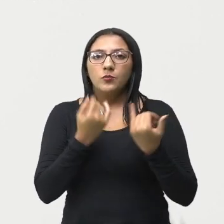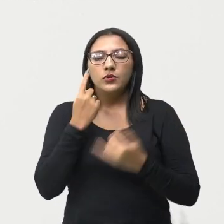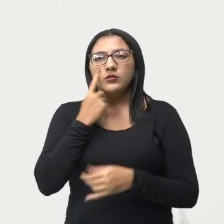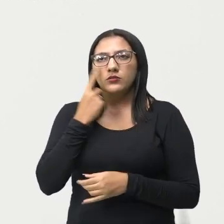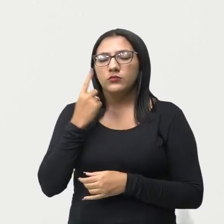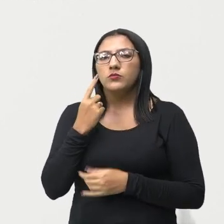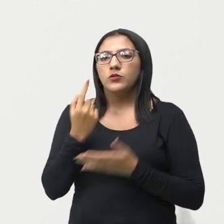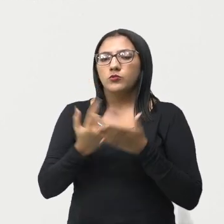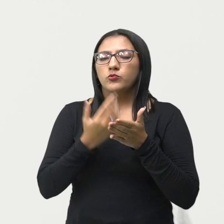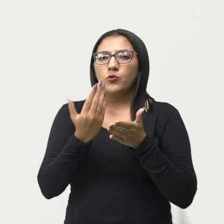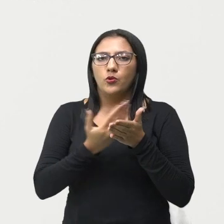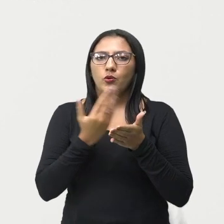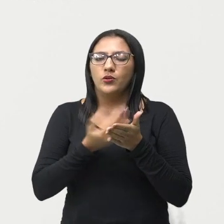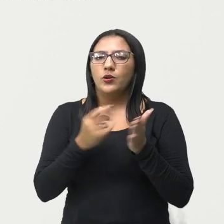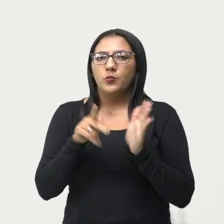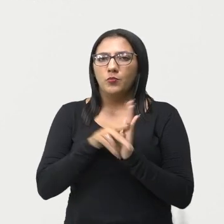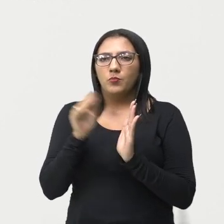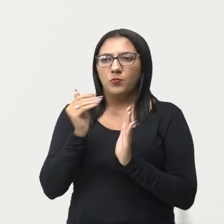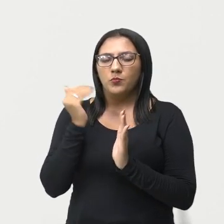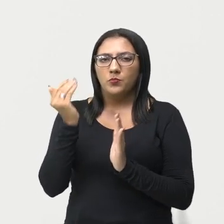Mail.